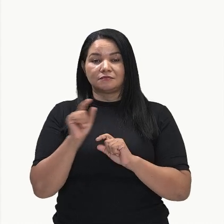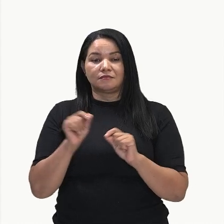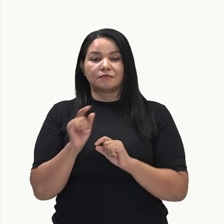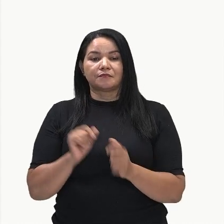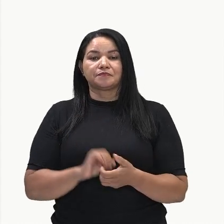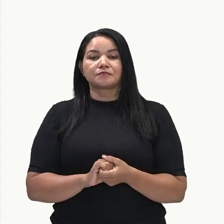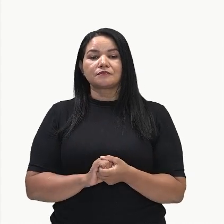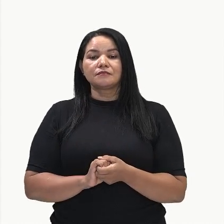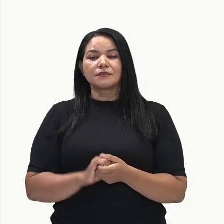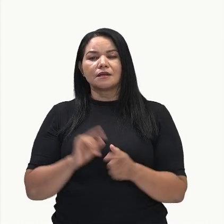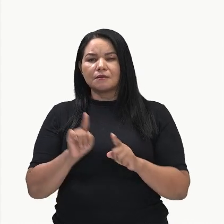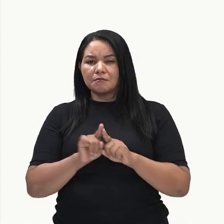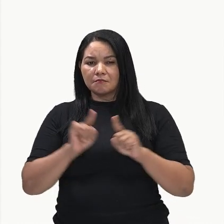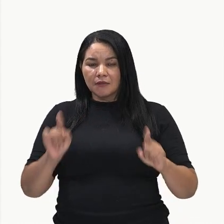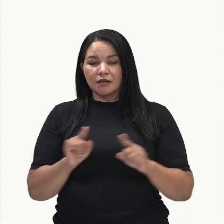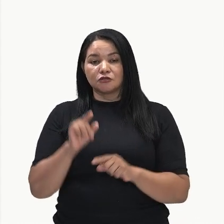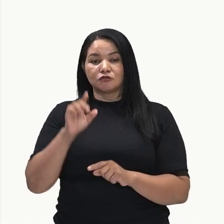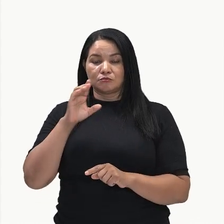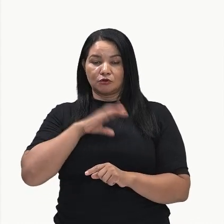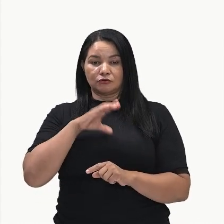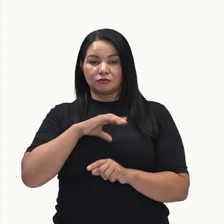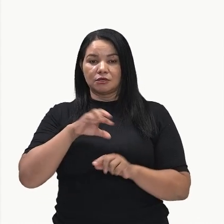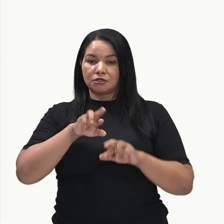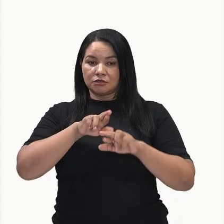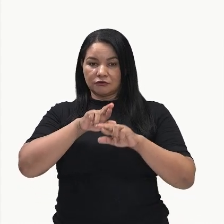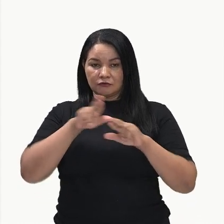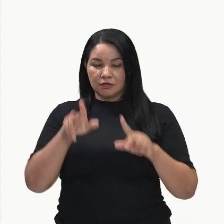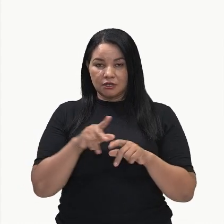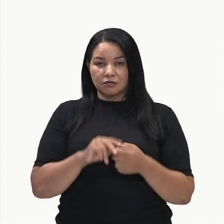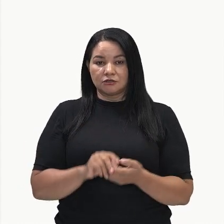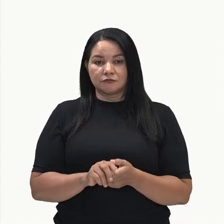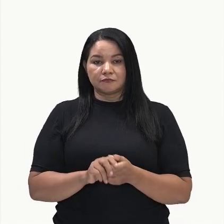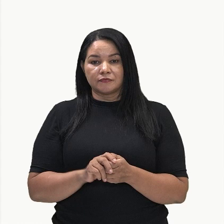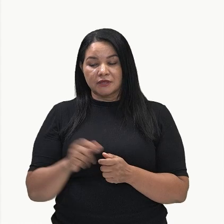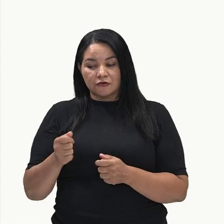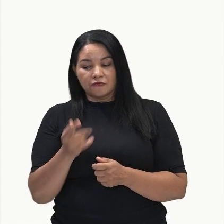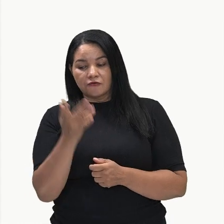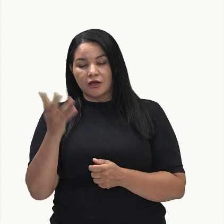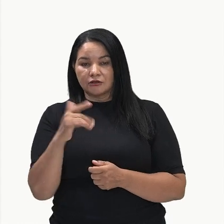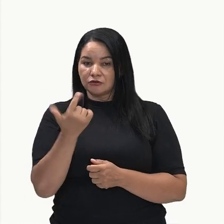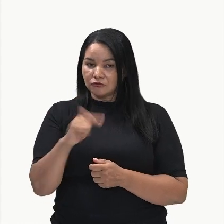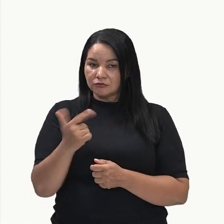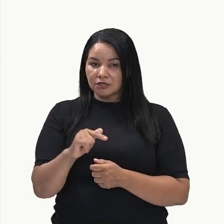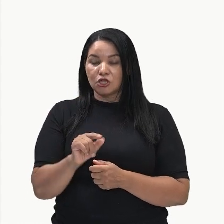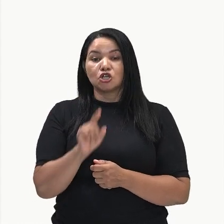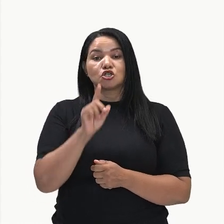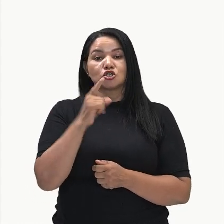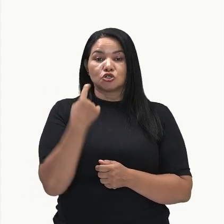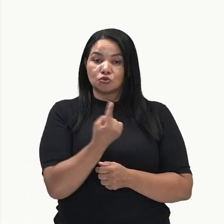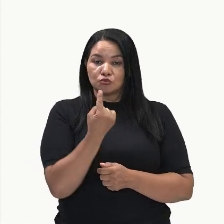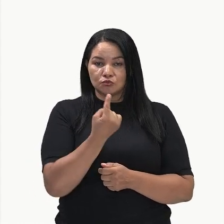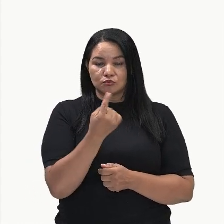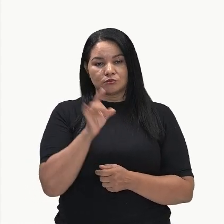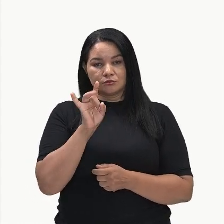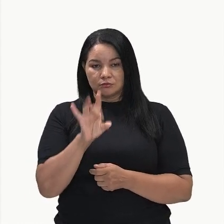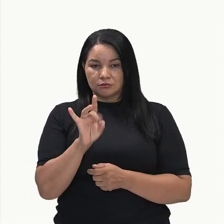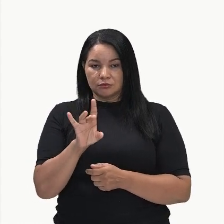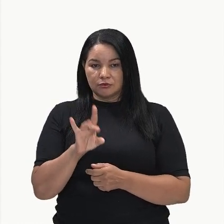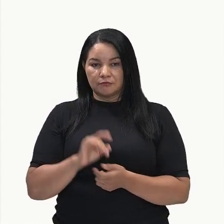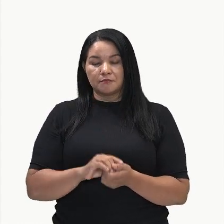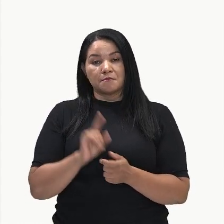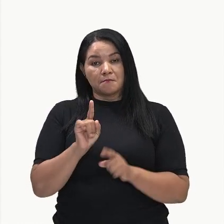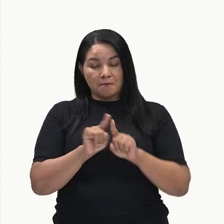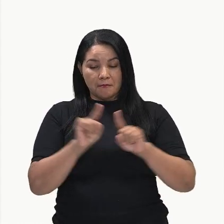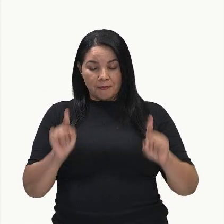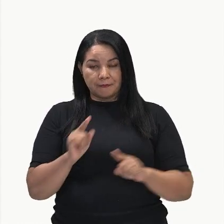o quem para nós nunca vai para o plural. Na língua espanhola vai. Você pode utilizar apenas quien, ou